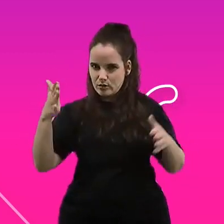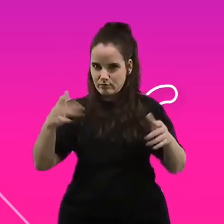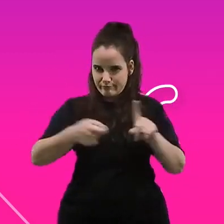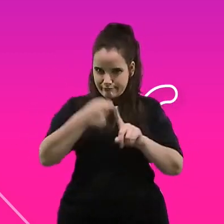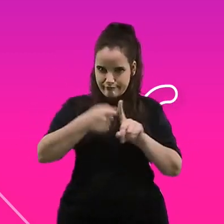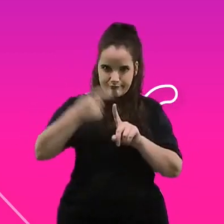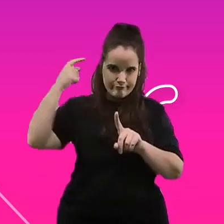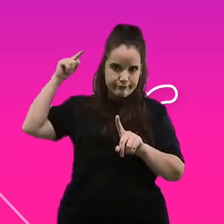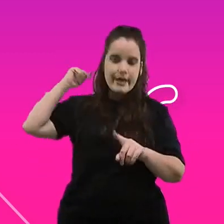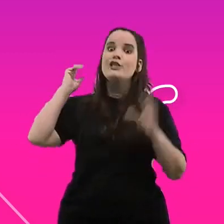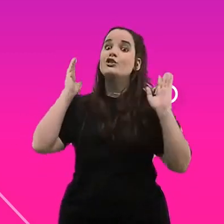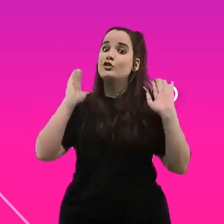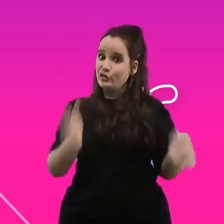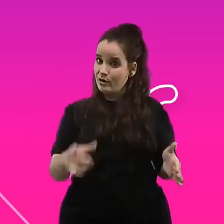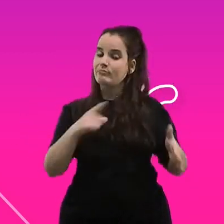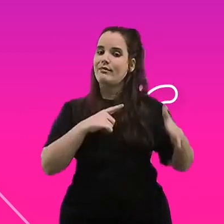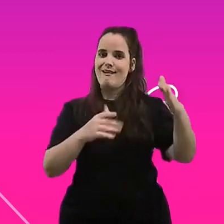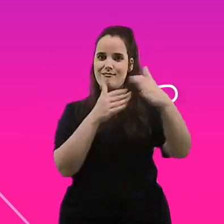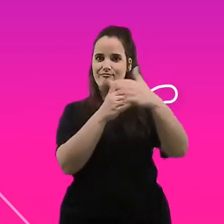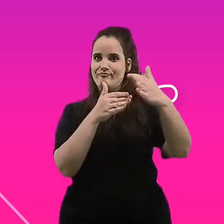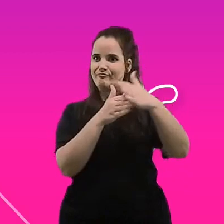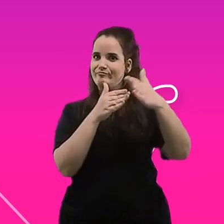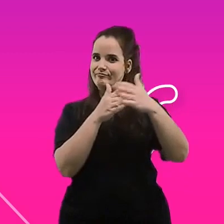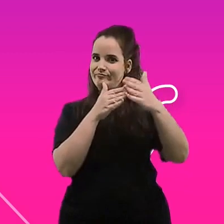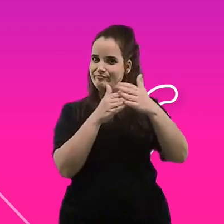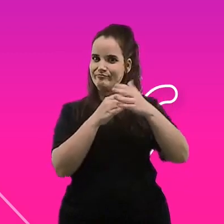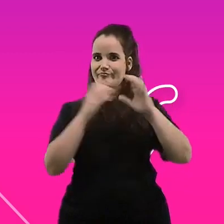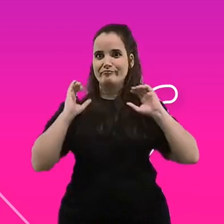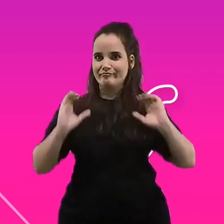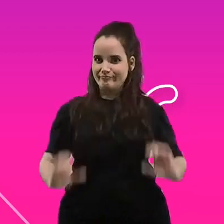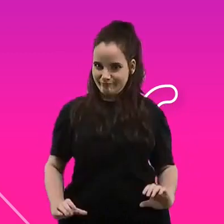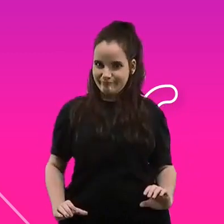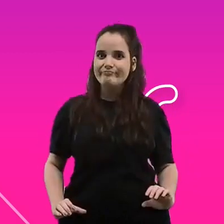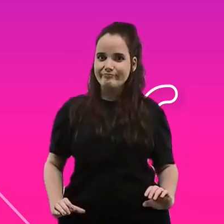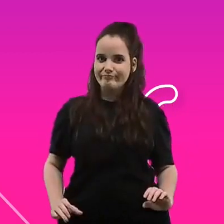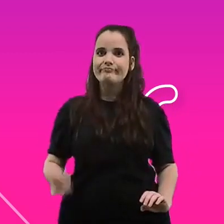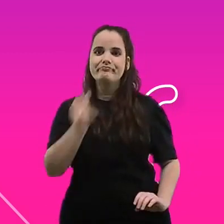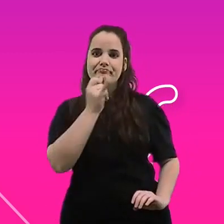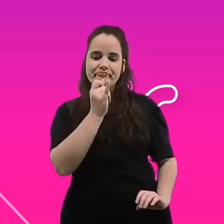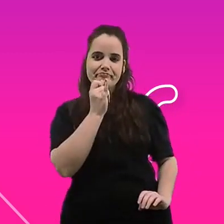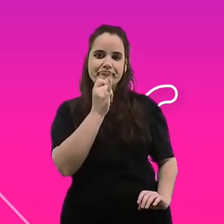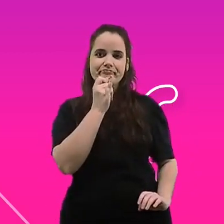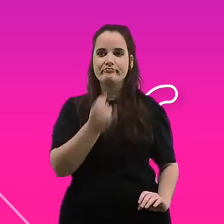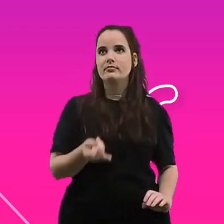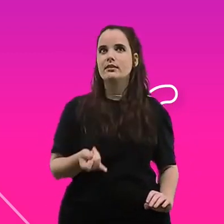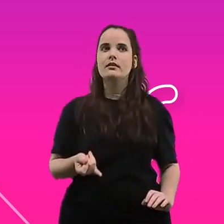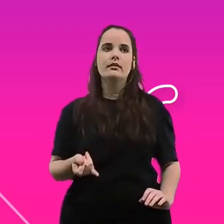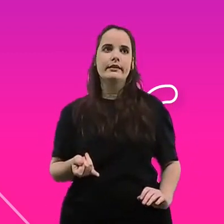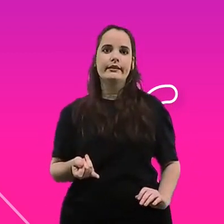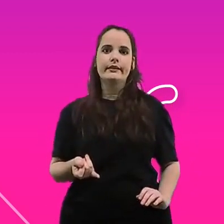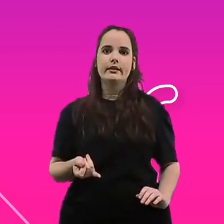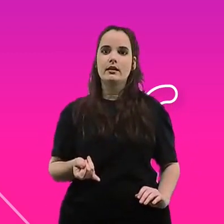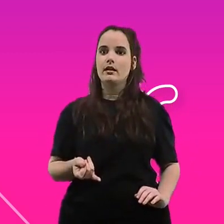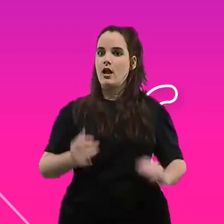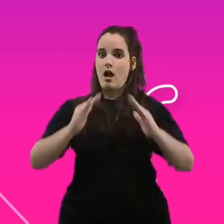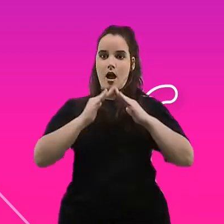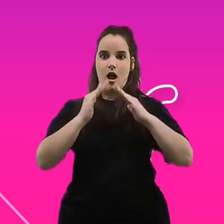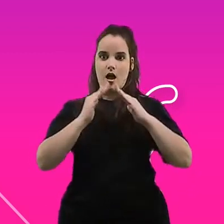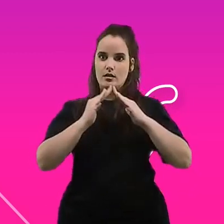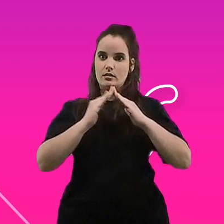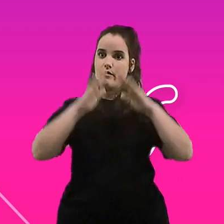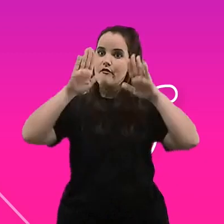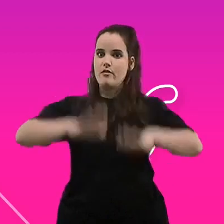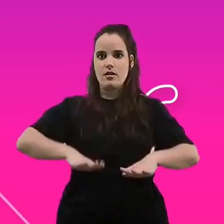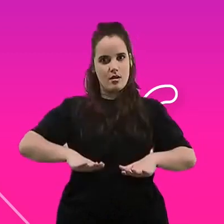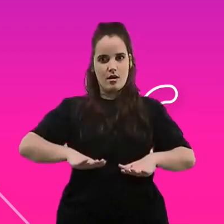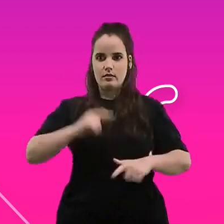bem restritivas em relação ao nosso trânsito, né? Enfim, a gente teve ali um pedido de isolamento social. Isso